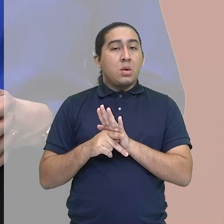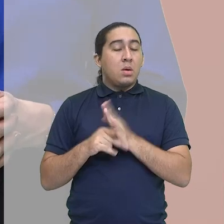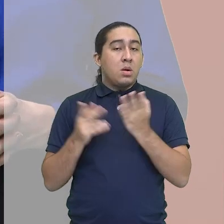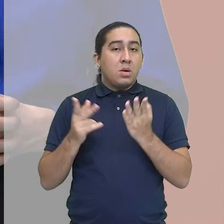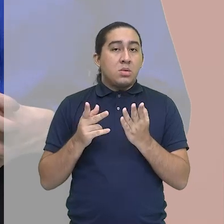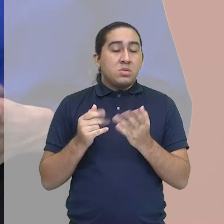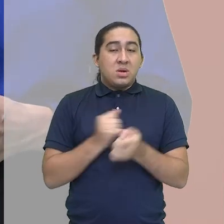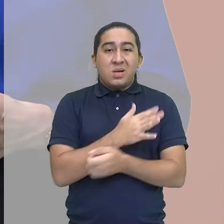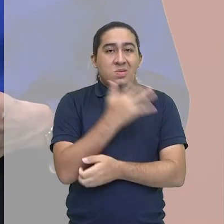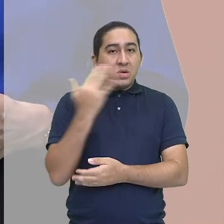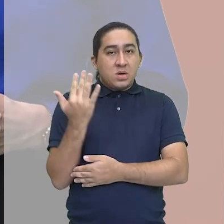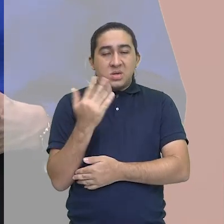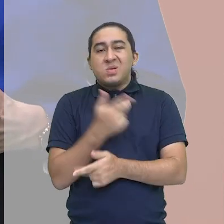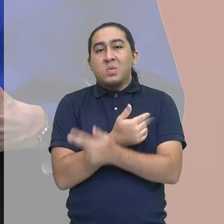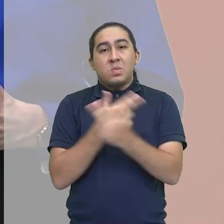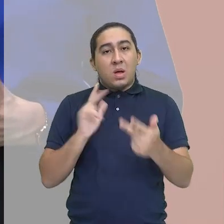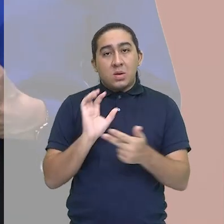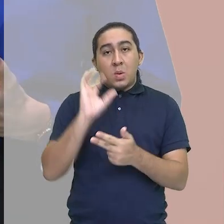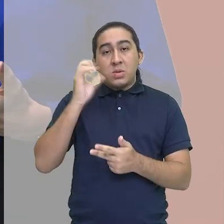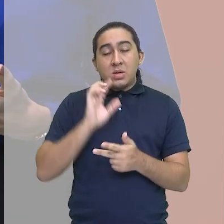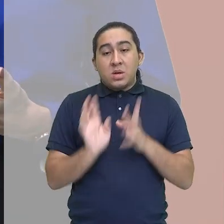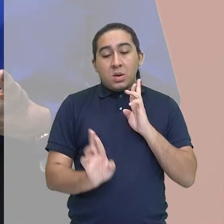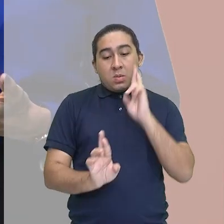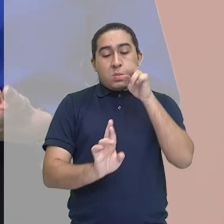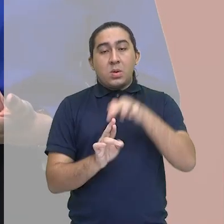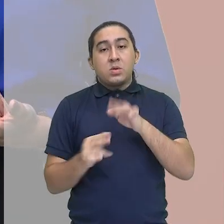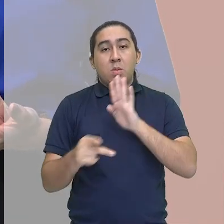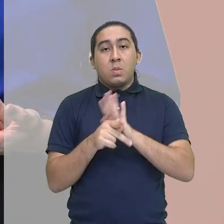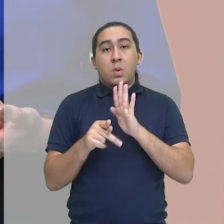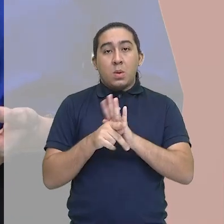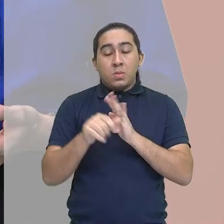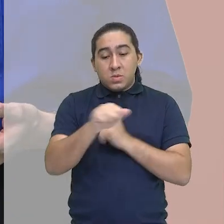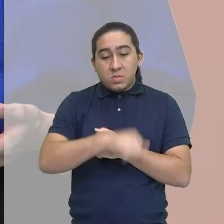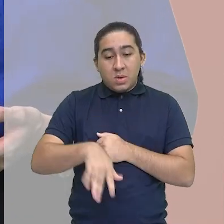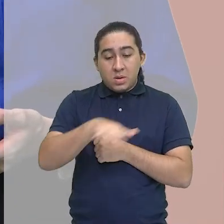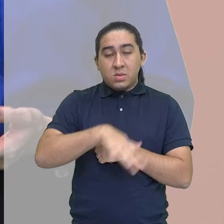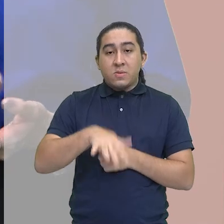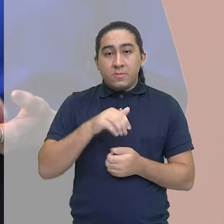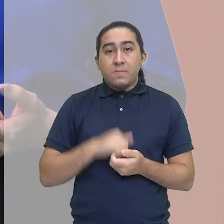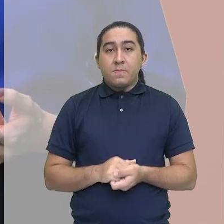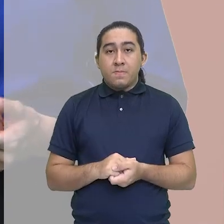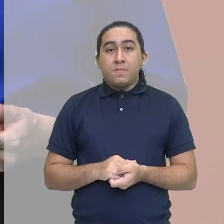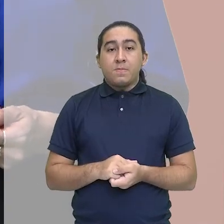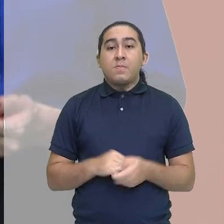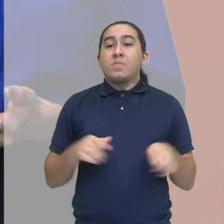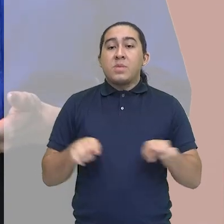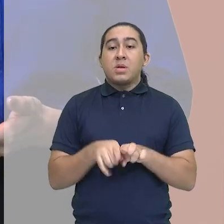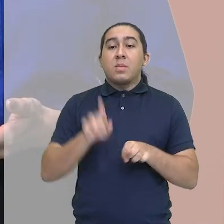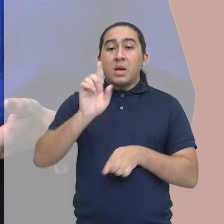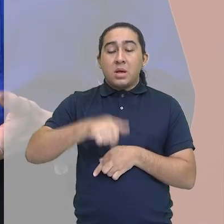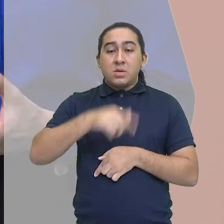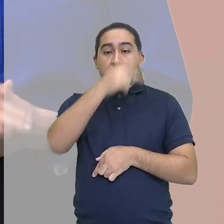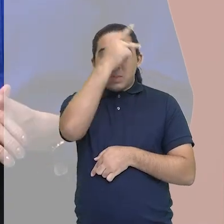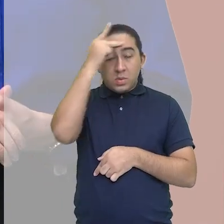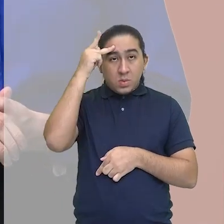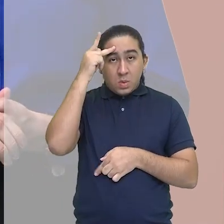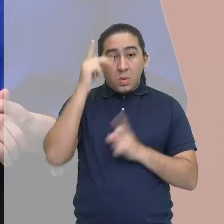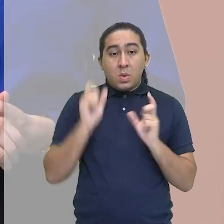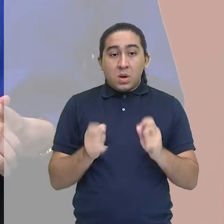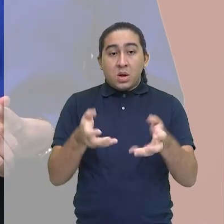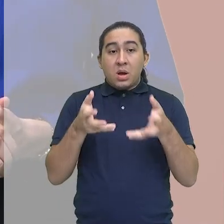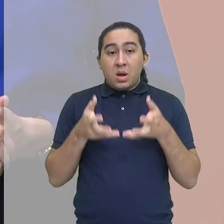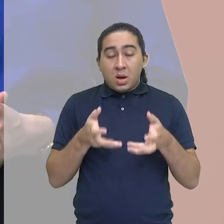degradação ambiental, entre outros fenômenos relacionados ao meio ambiente. E aí essas pessoas, elas